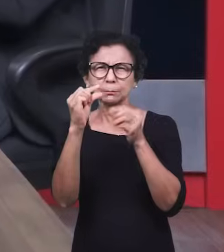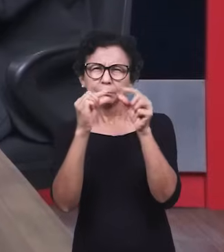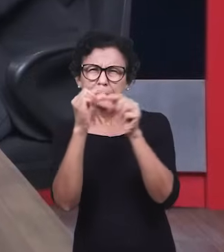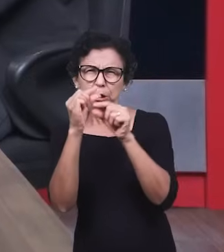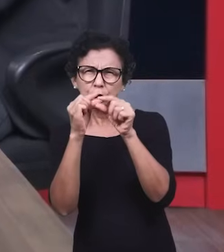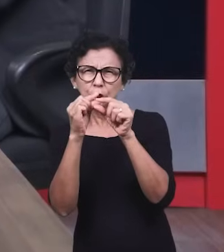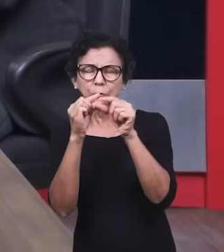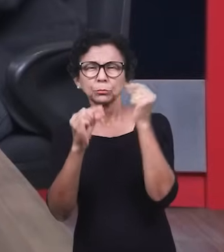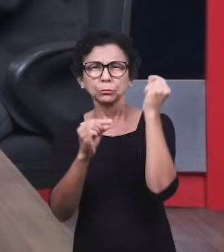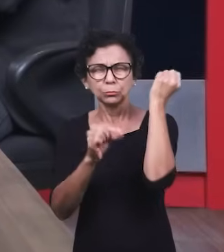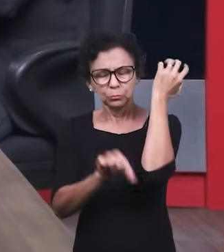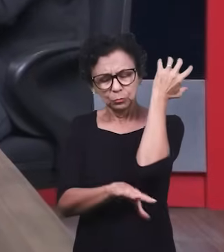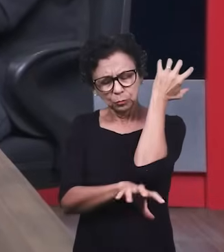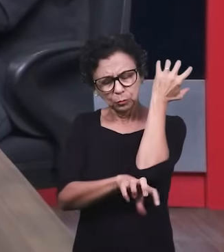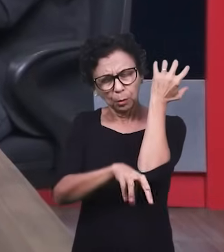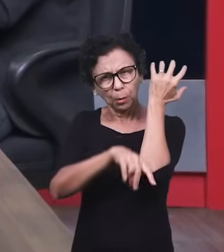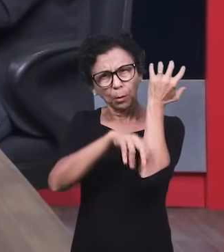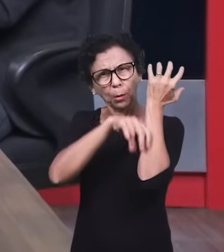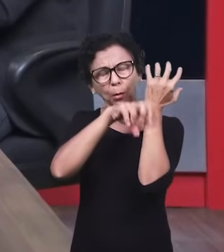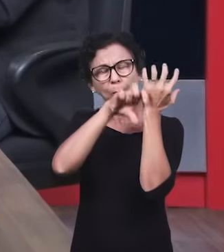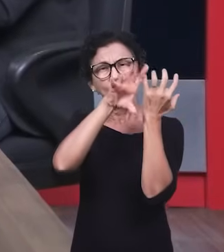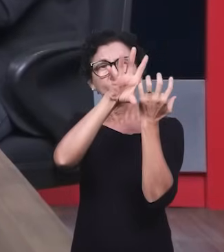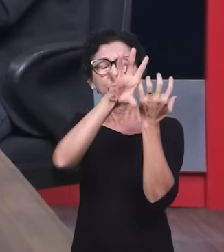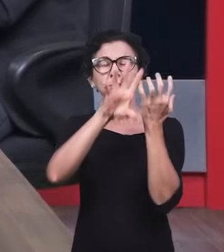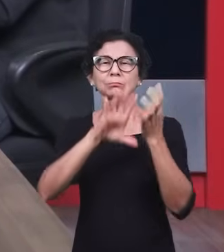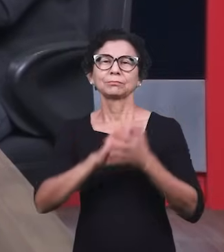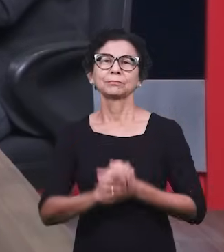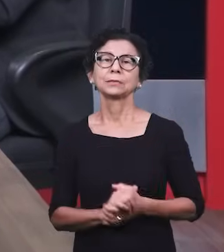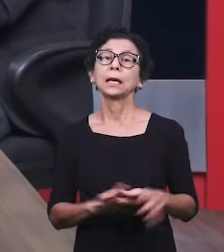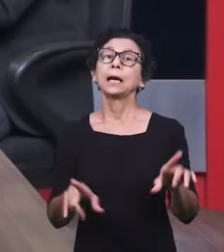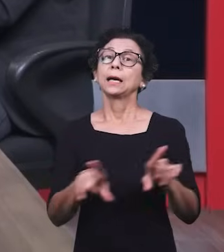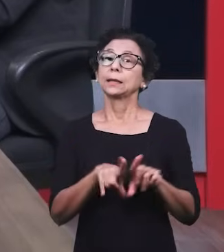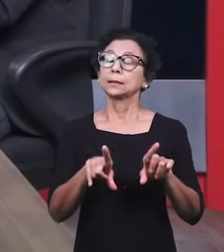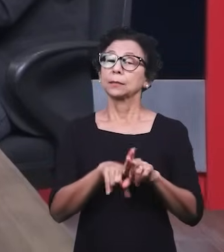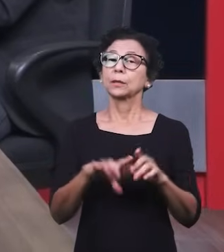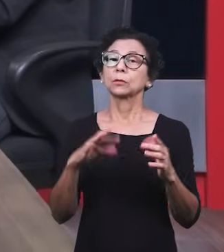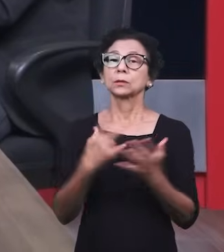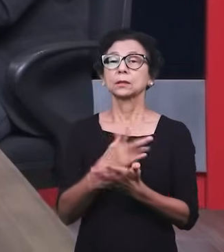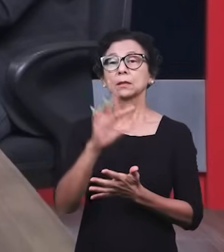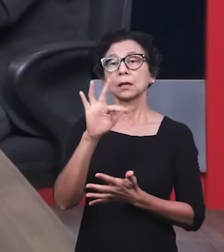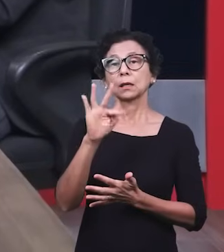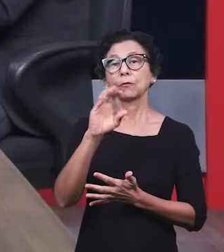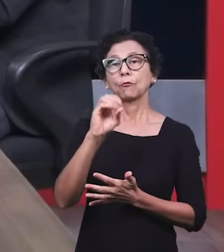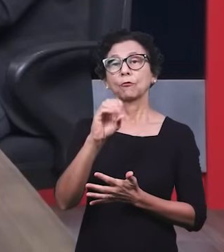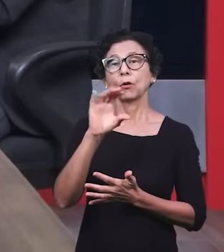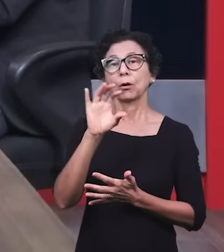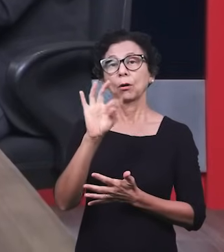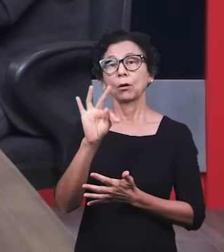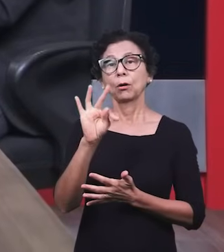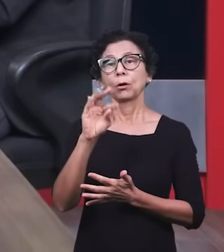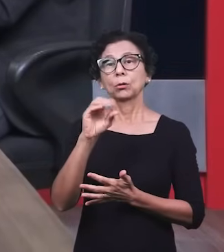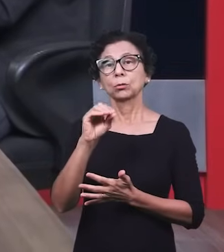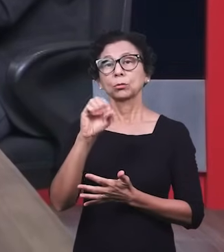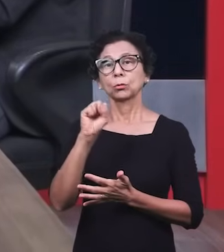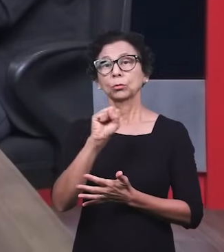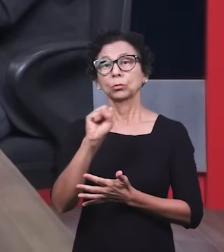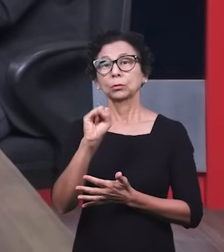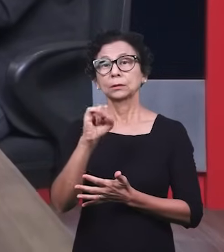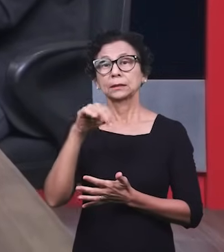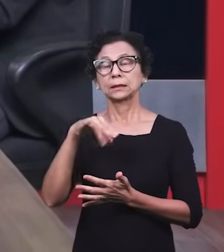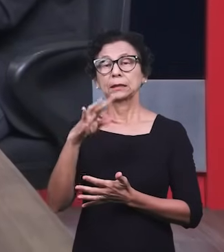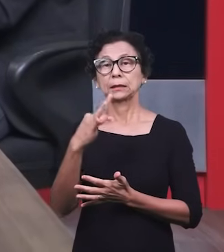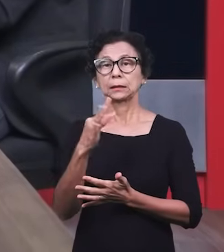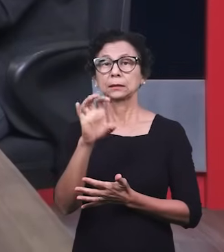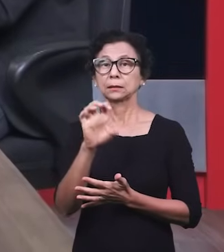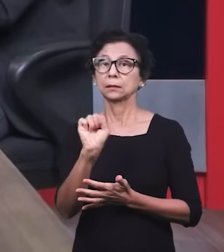então é um processo muito muito impressionante e muito completo é sem dúvida É extraordinário né a